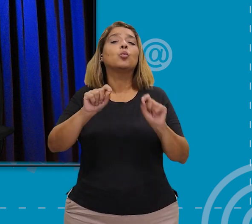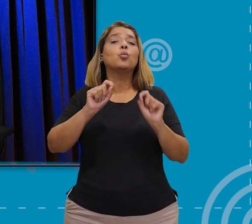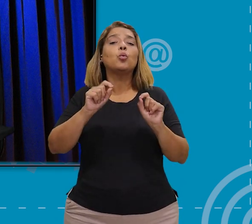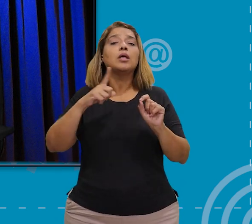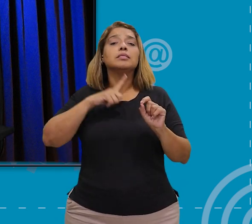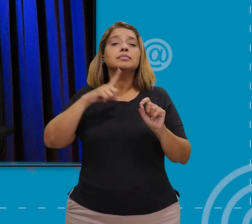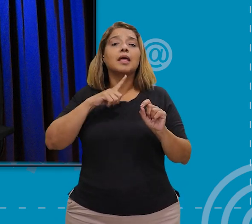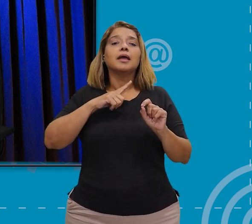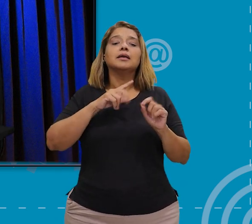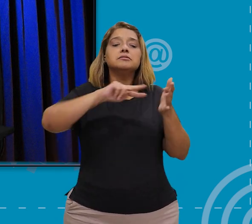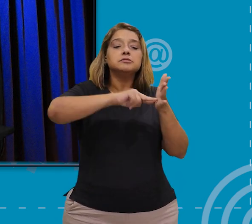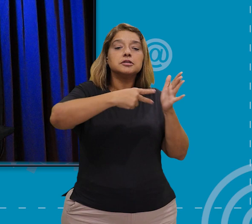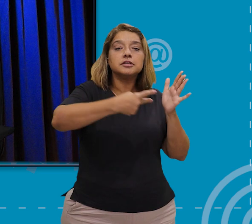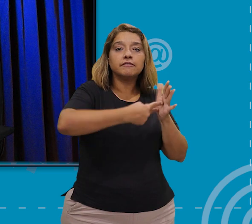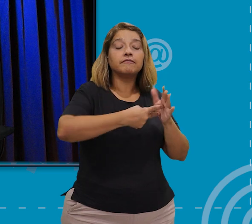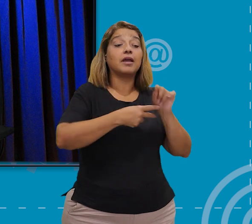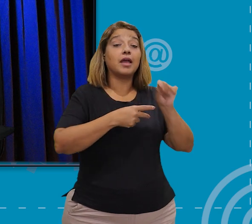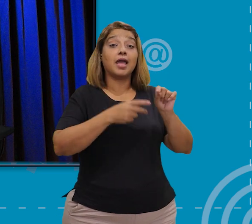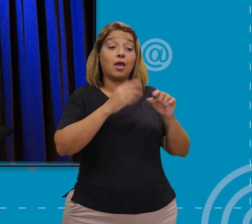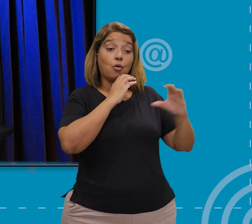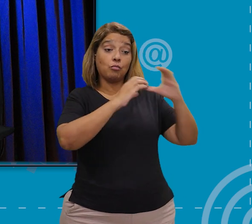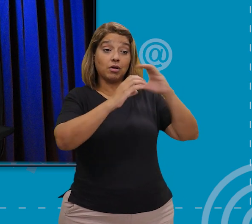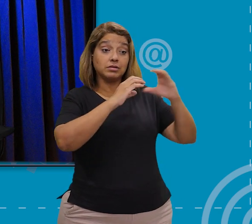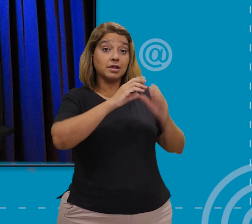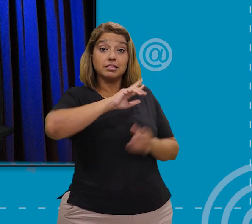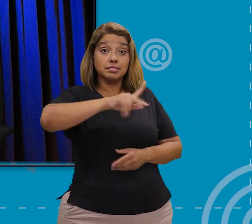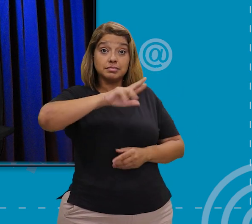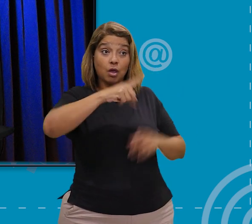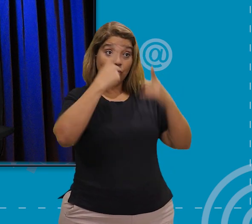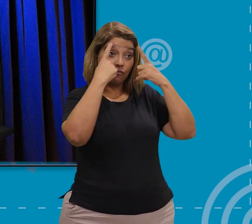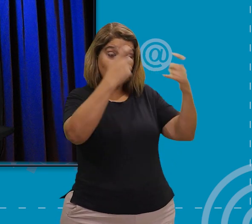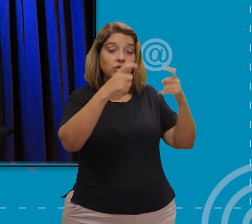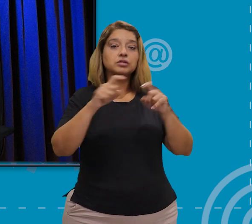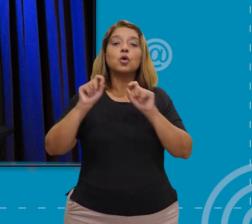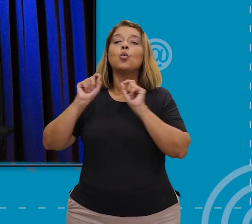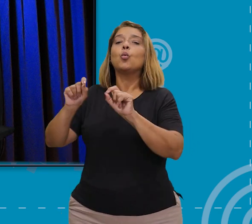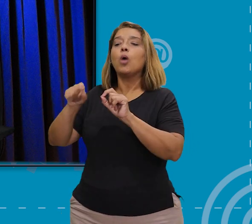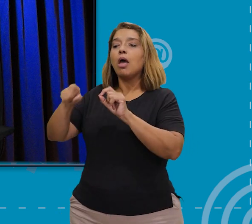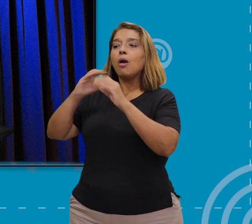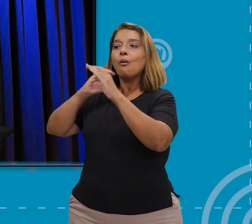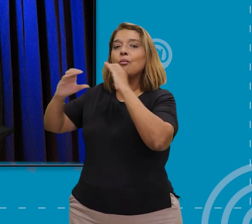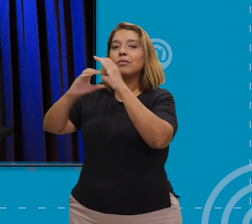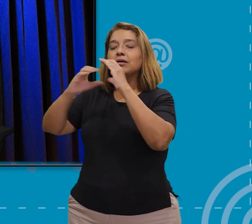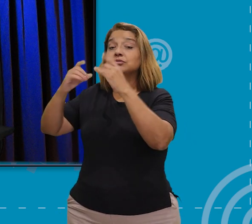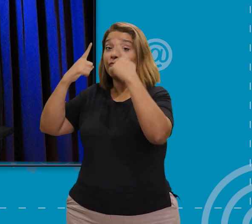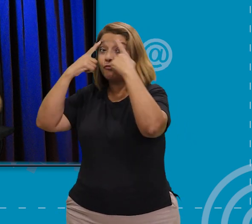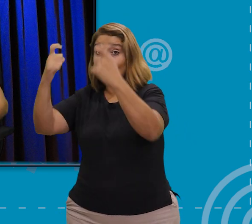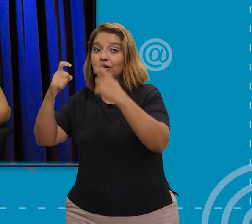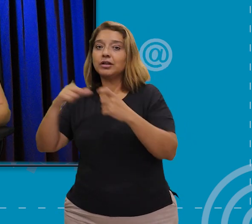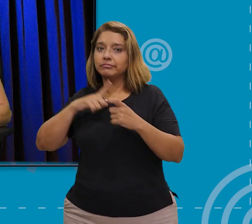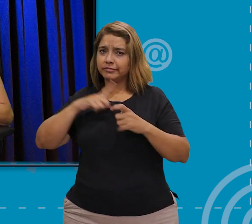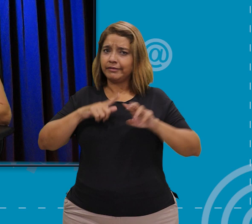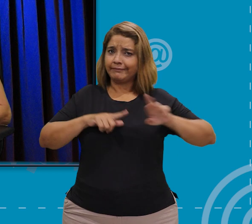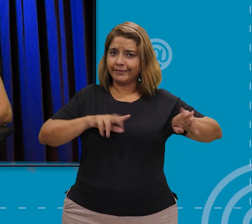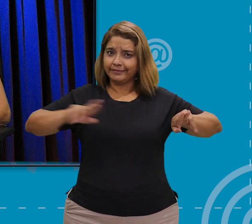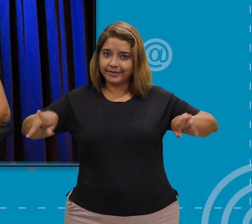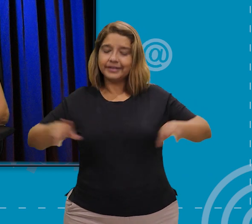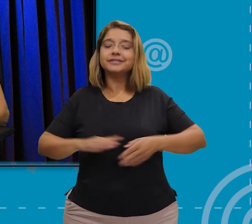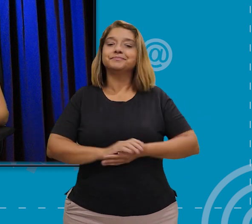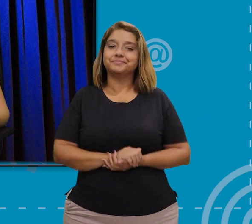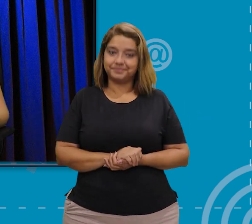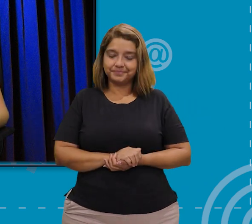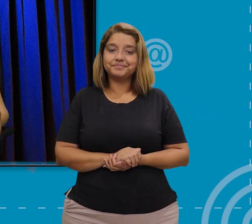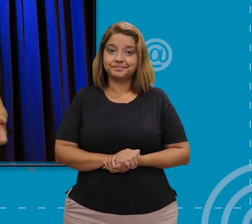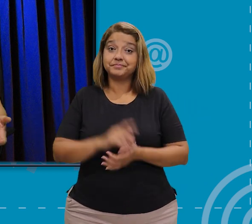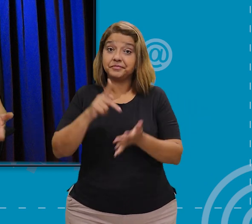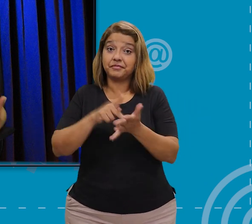é comunicação não violenta. Tem Boa essa pergunta, diferenciação, Tete. né? Muito boa. As pessoas confundem muito. Todas as vezes que a gente